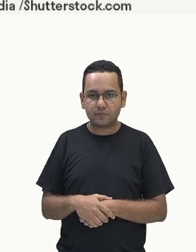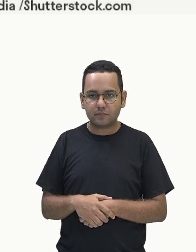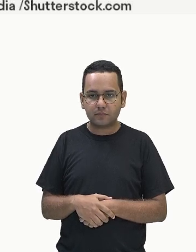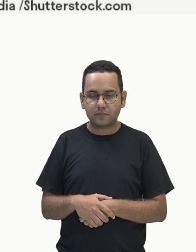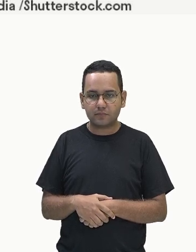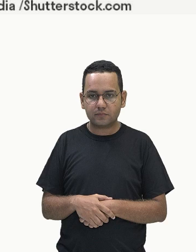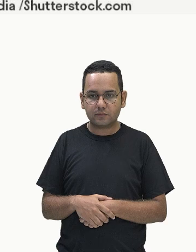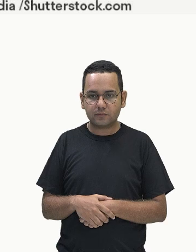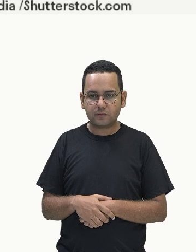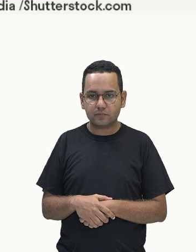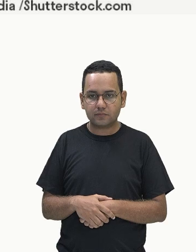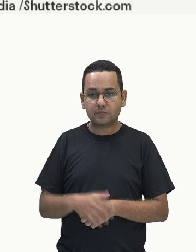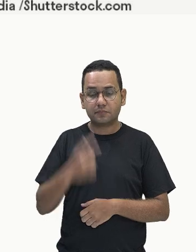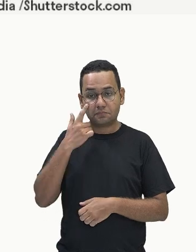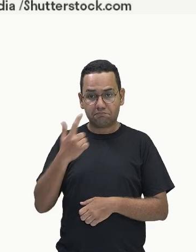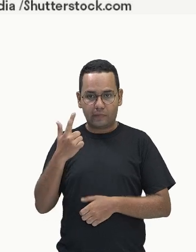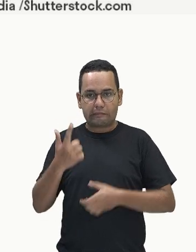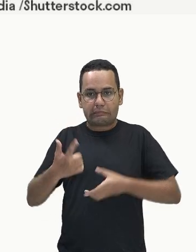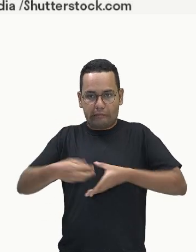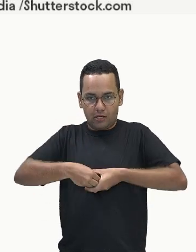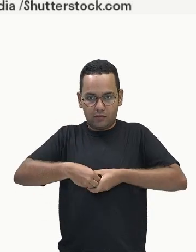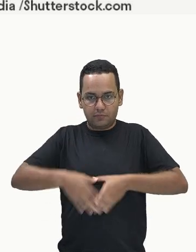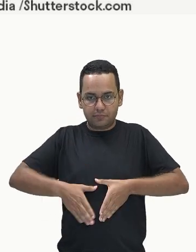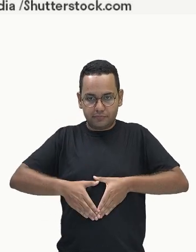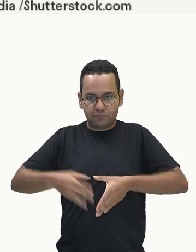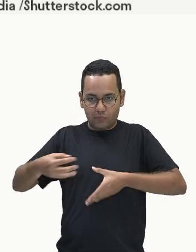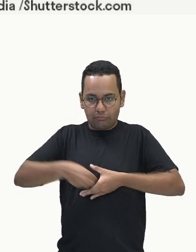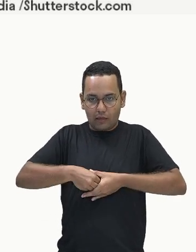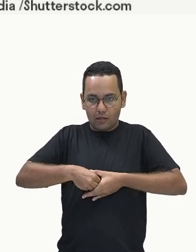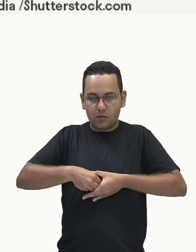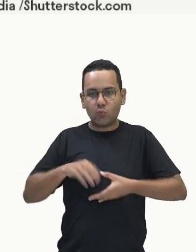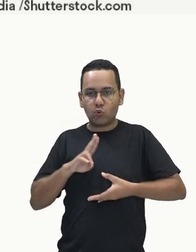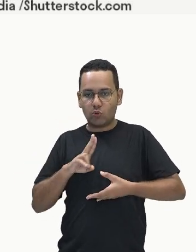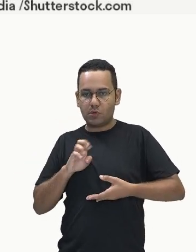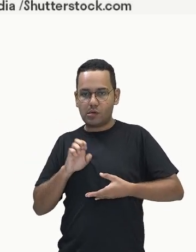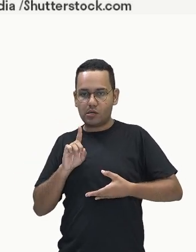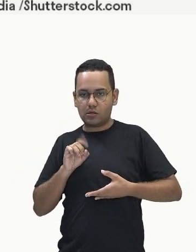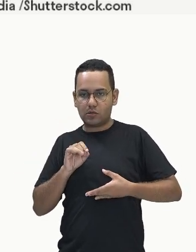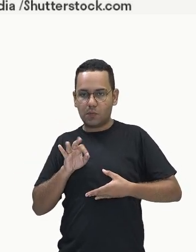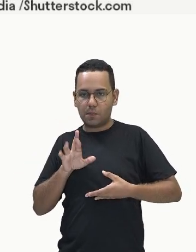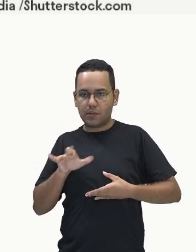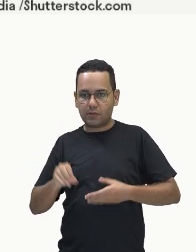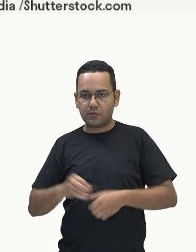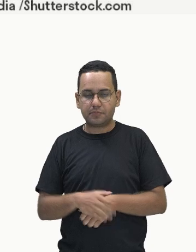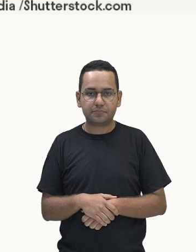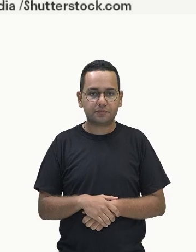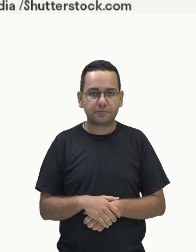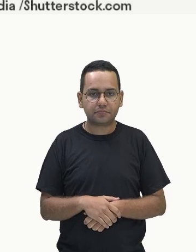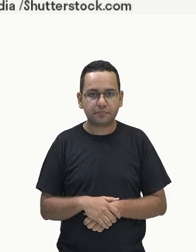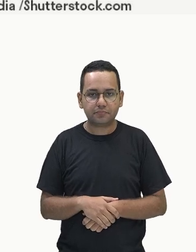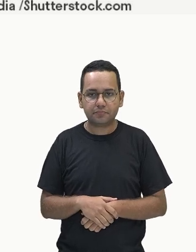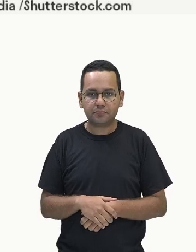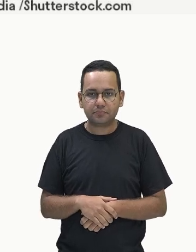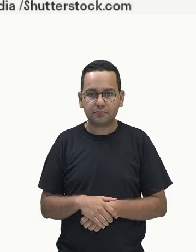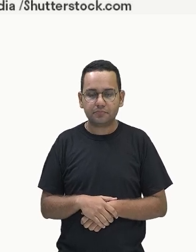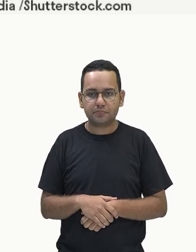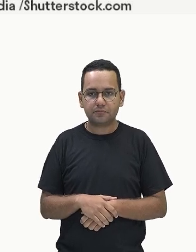Essa camada aqui mais interna seria o endométrio, certo? A camada do meio...